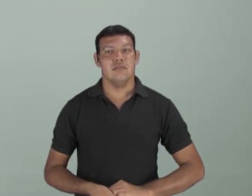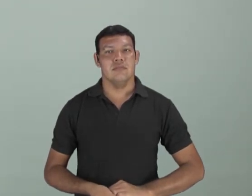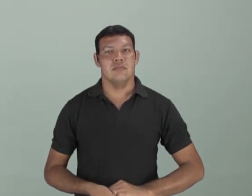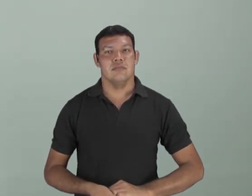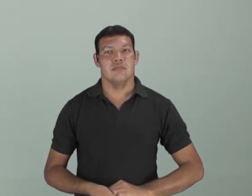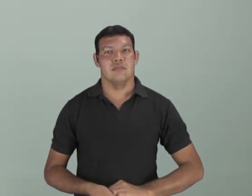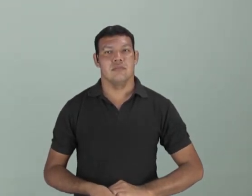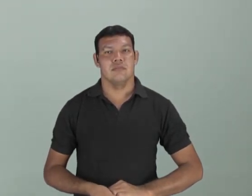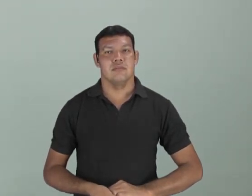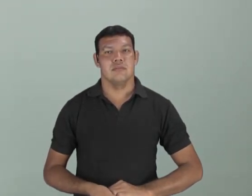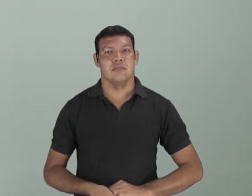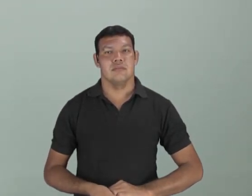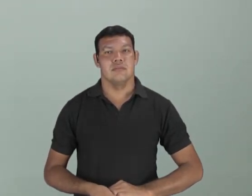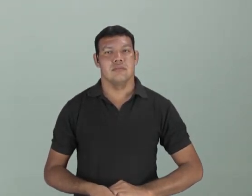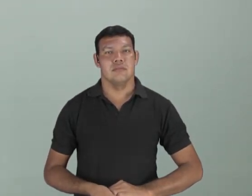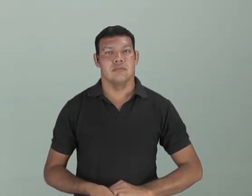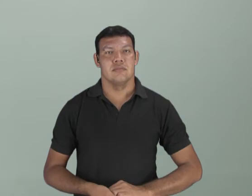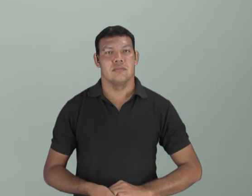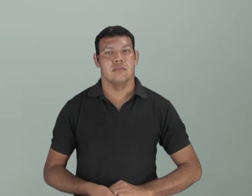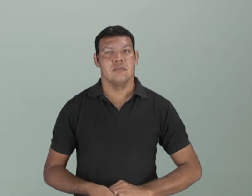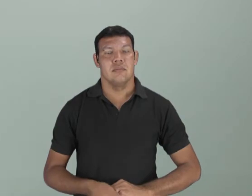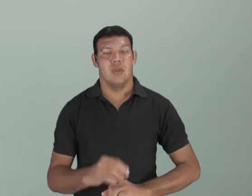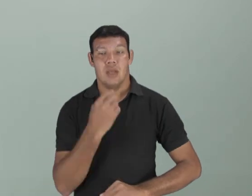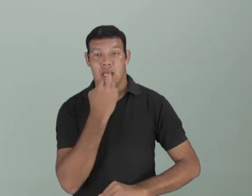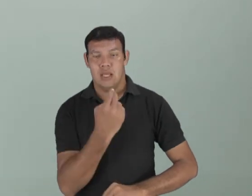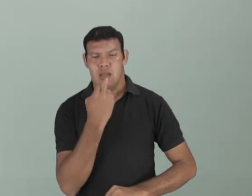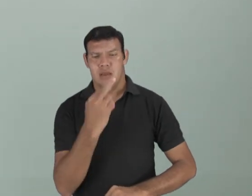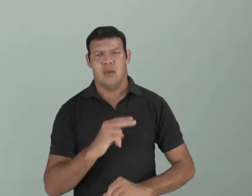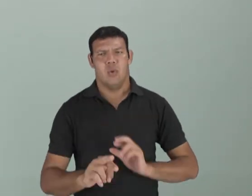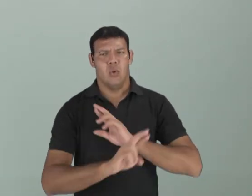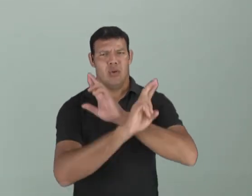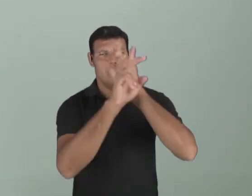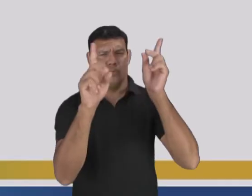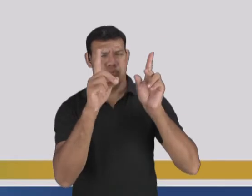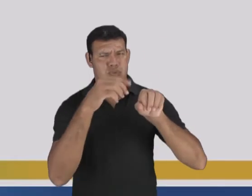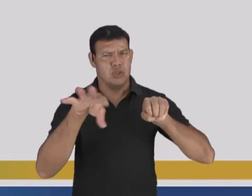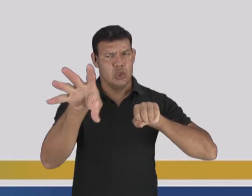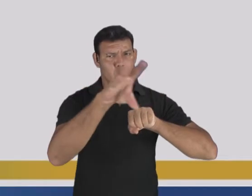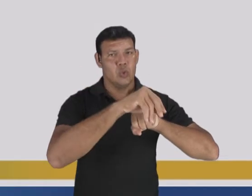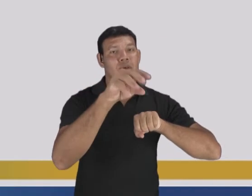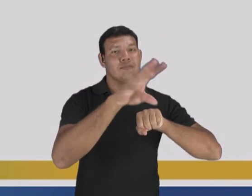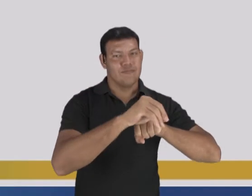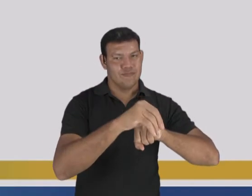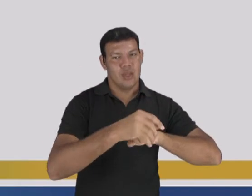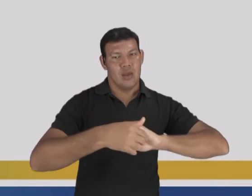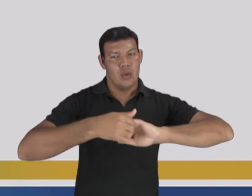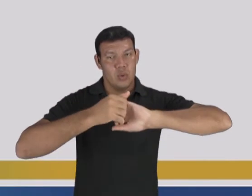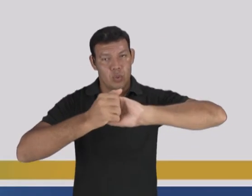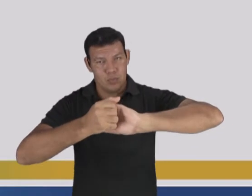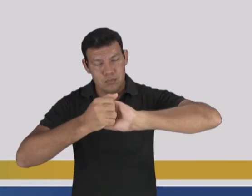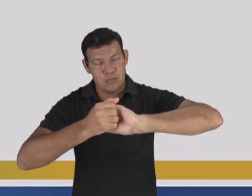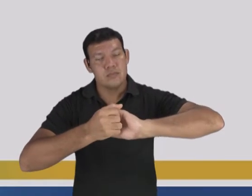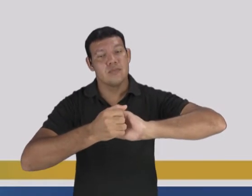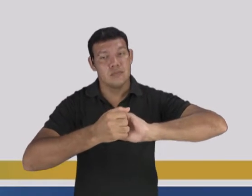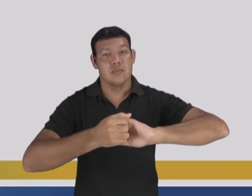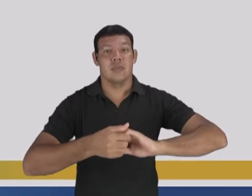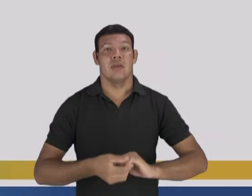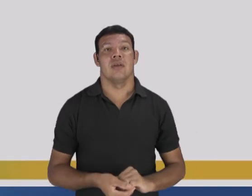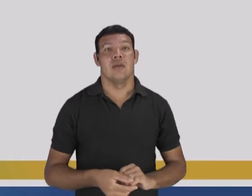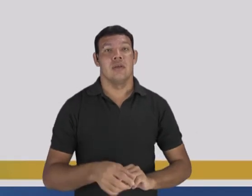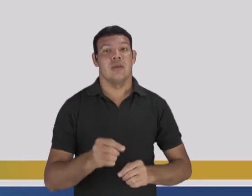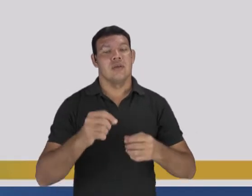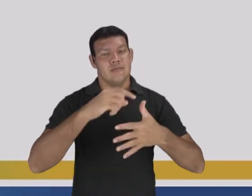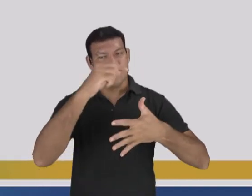E aí, né, quando você chega numa língua estrangeira, você tem que aprender, né, os saludos e despedidas, que é o que eu chamo que